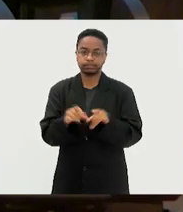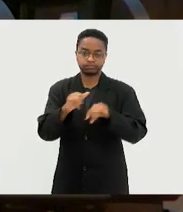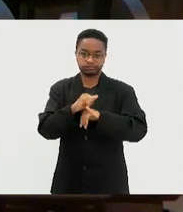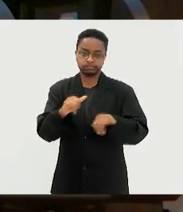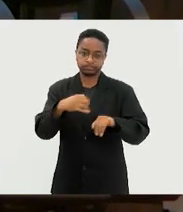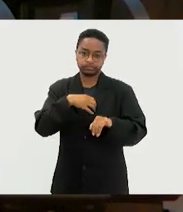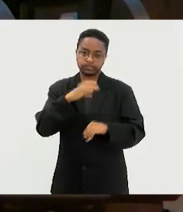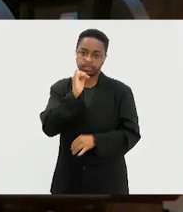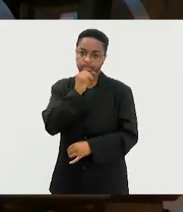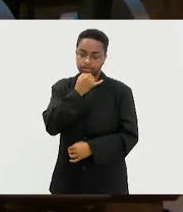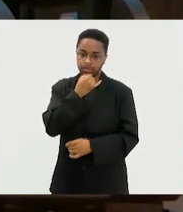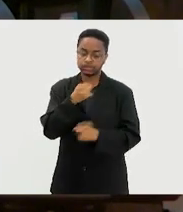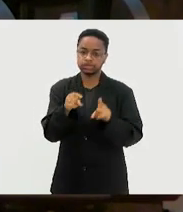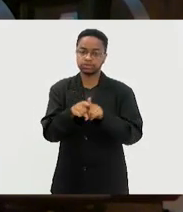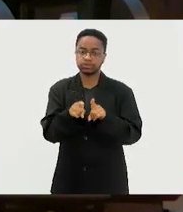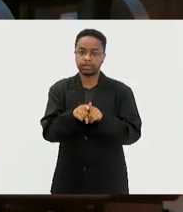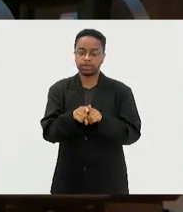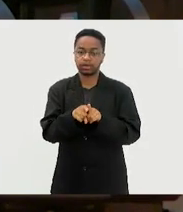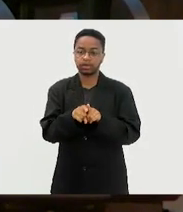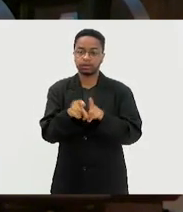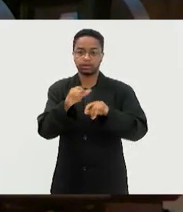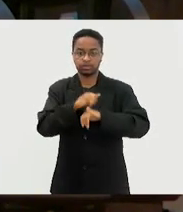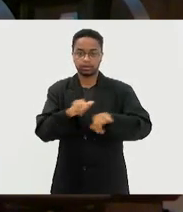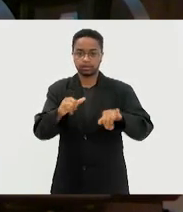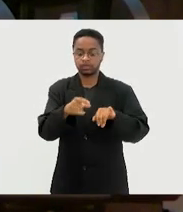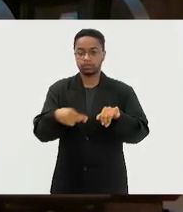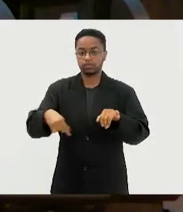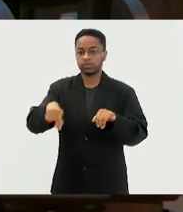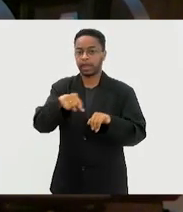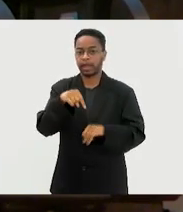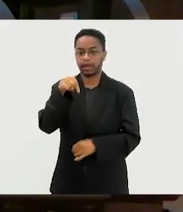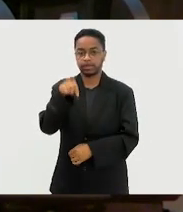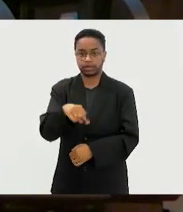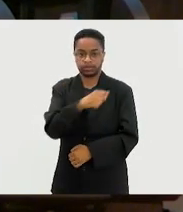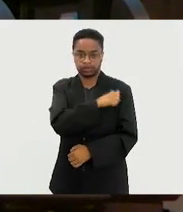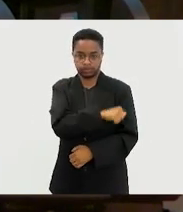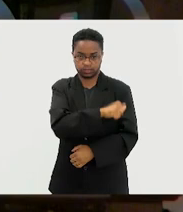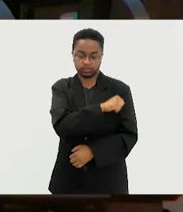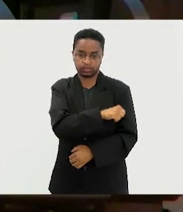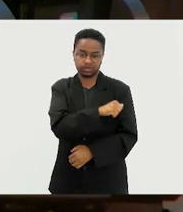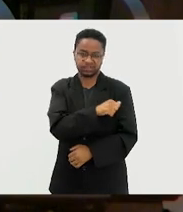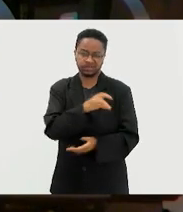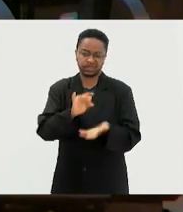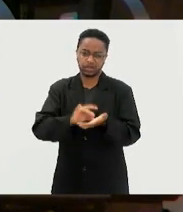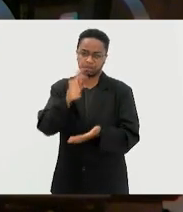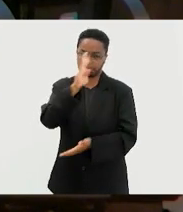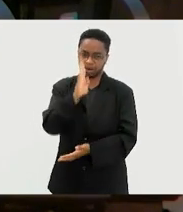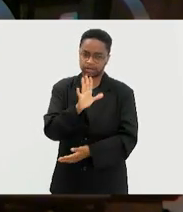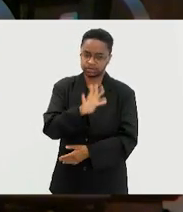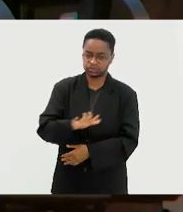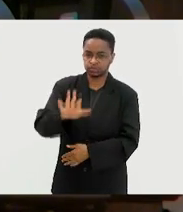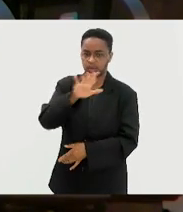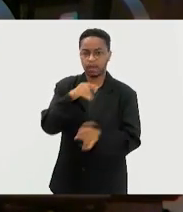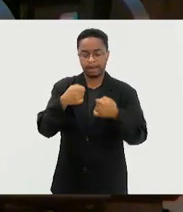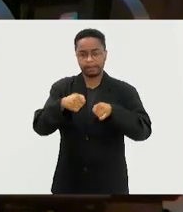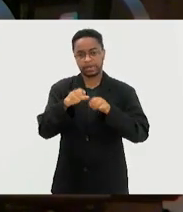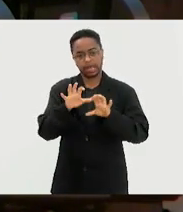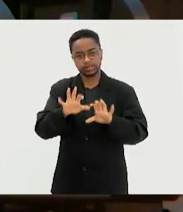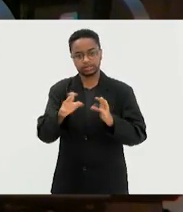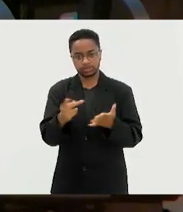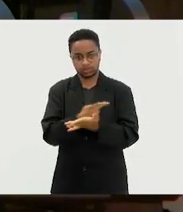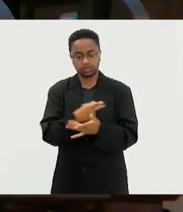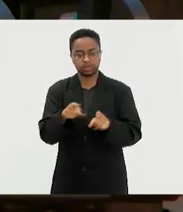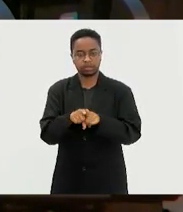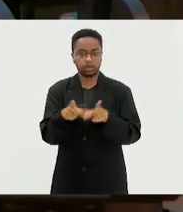dizer, Átila, que no Rio de Janeiro, todo o Brasil tinha que ser assim, como São Paulo está